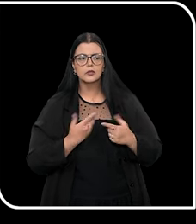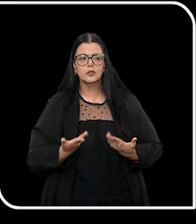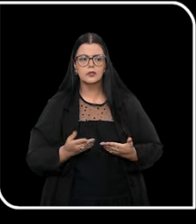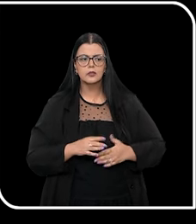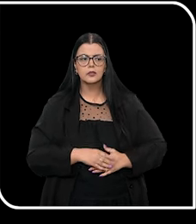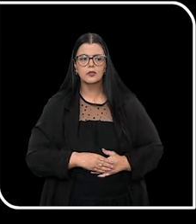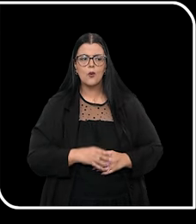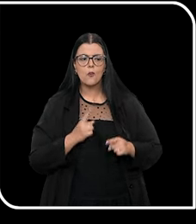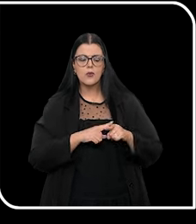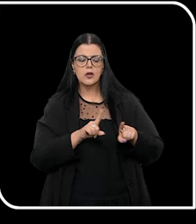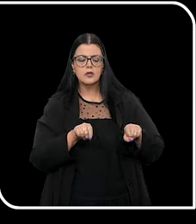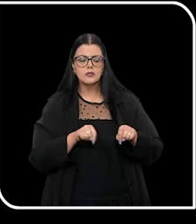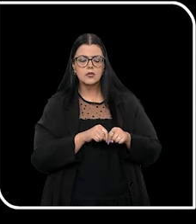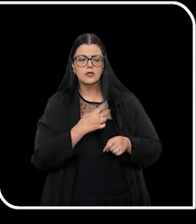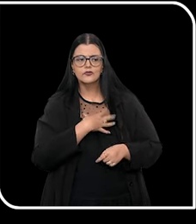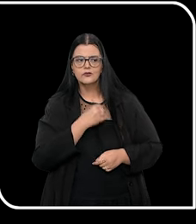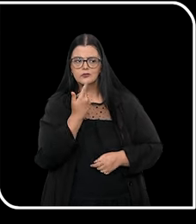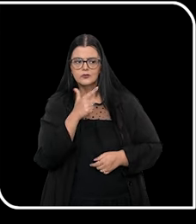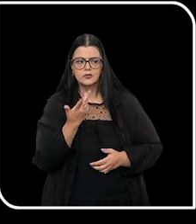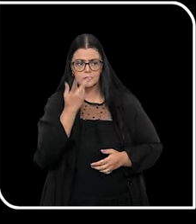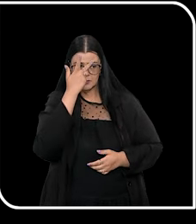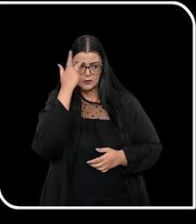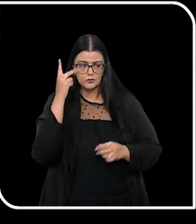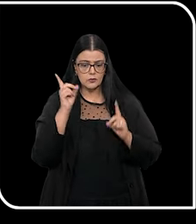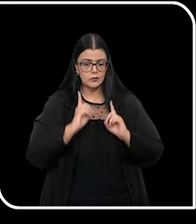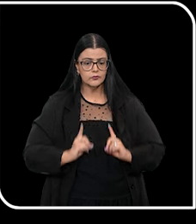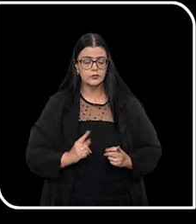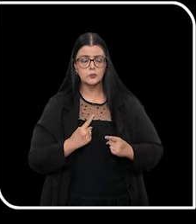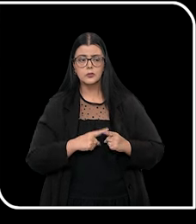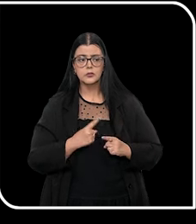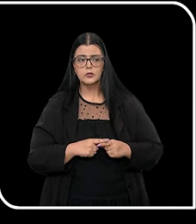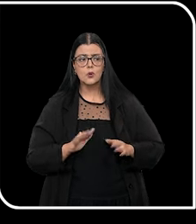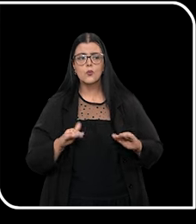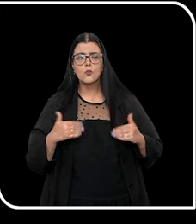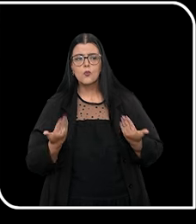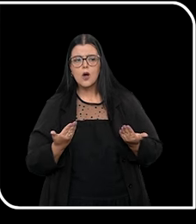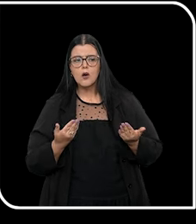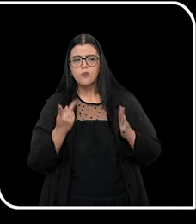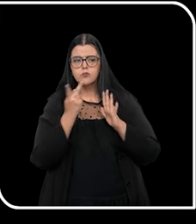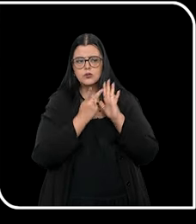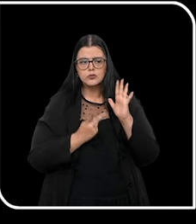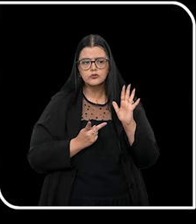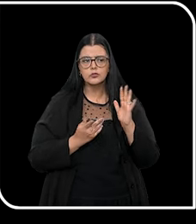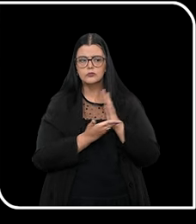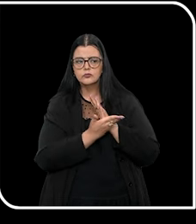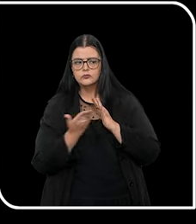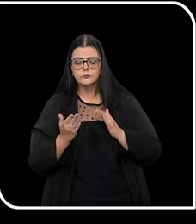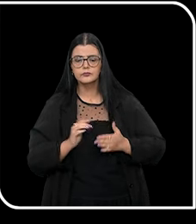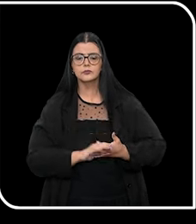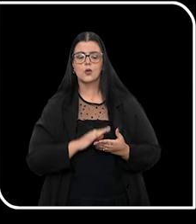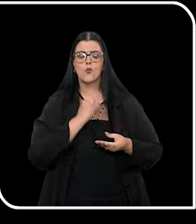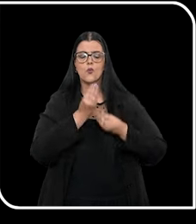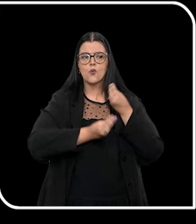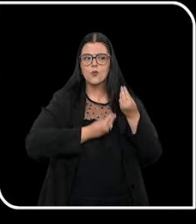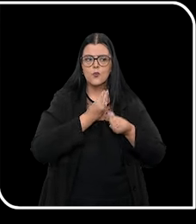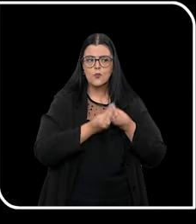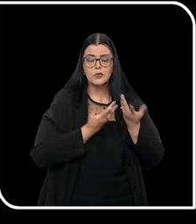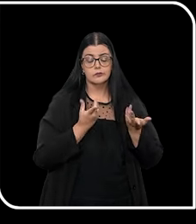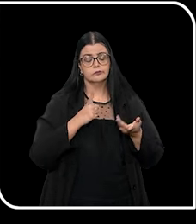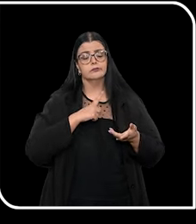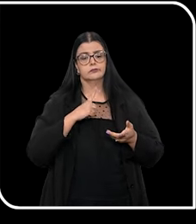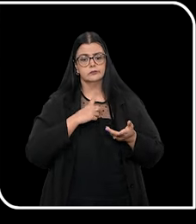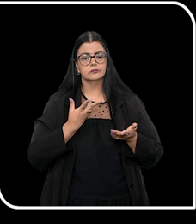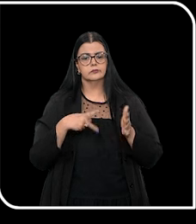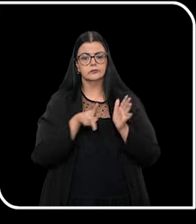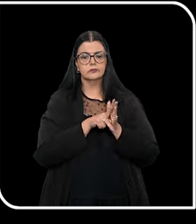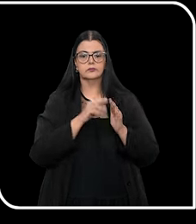escola por que que na sala do meu filho não tem uma pessoa com deficiência qual é o programa de vocês como que é a gente precisa